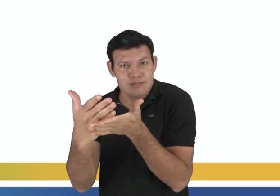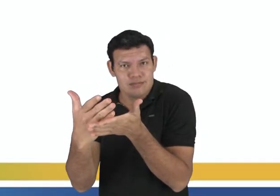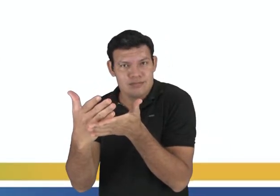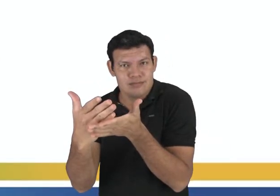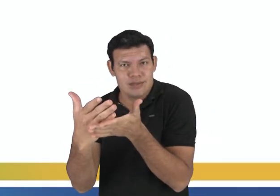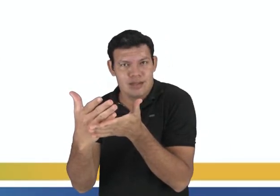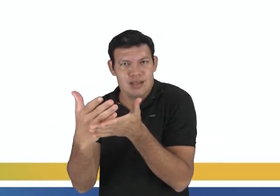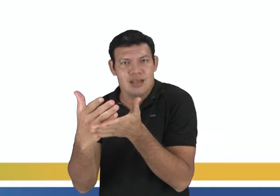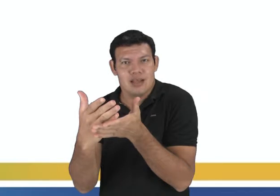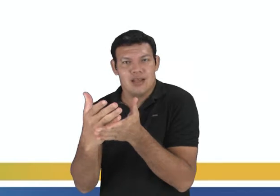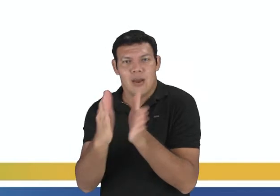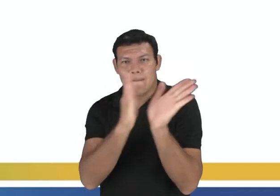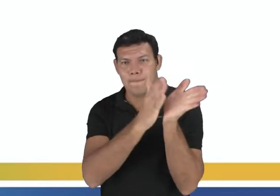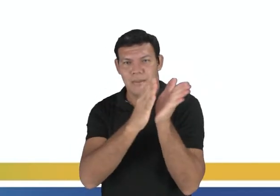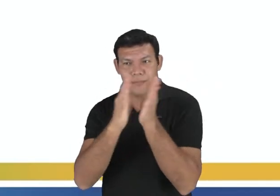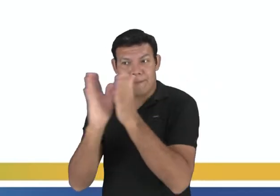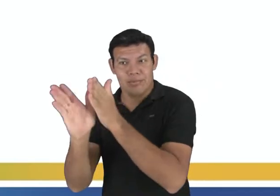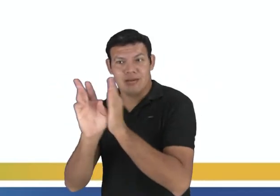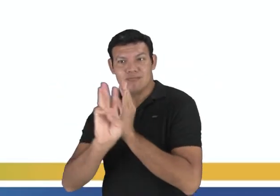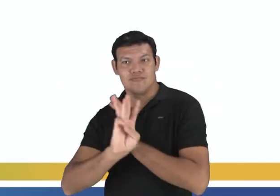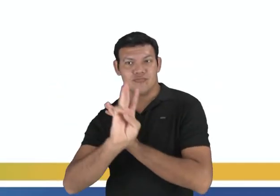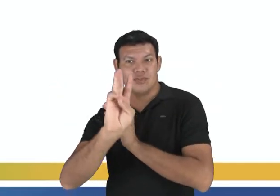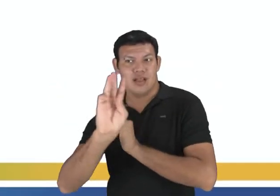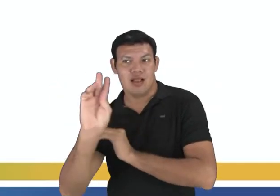letras W e H.